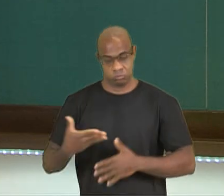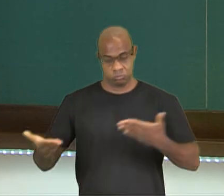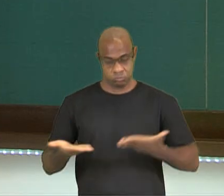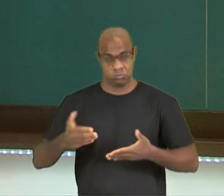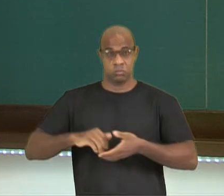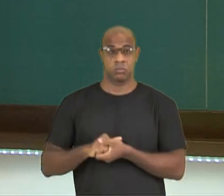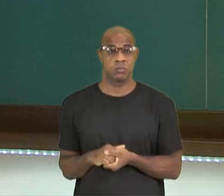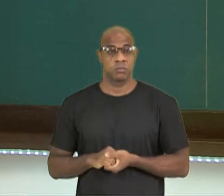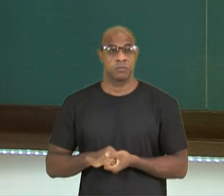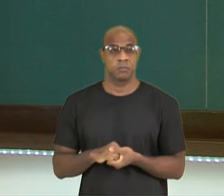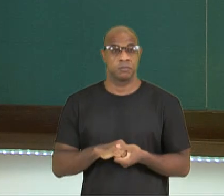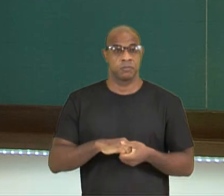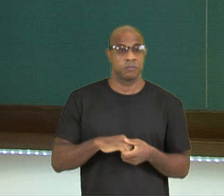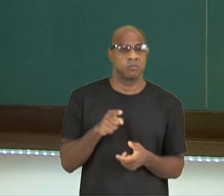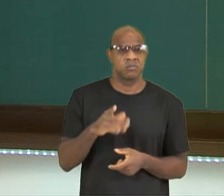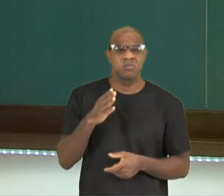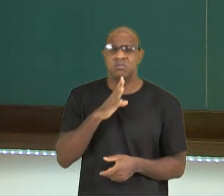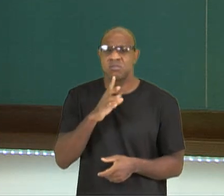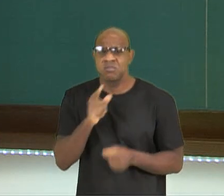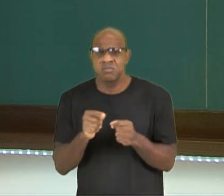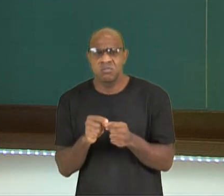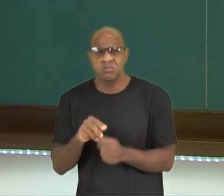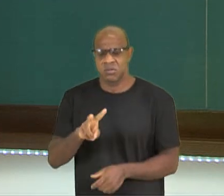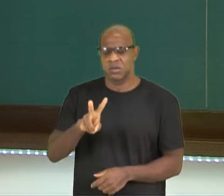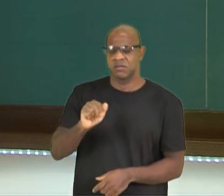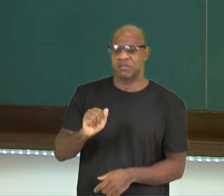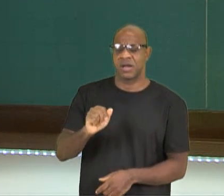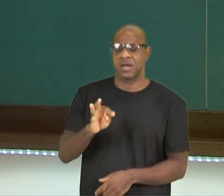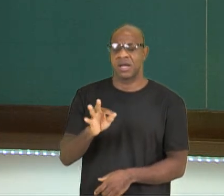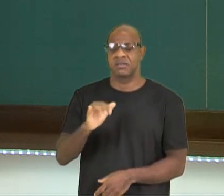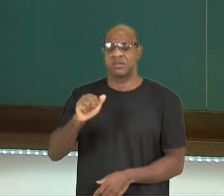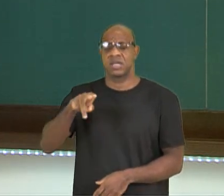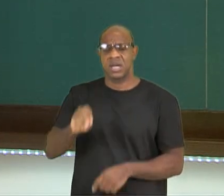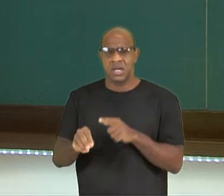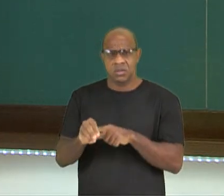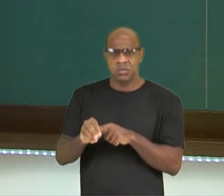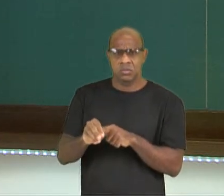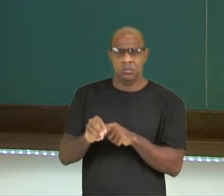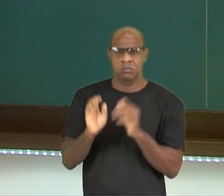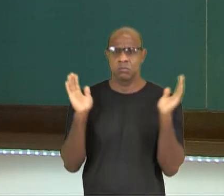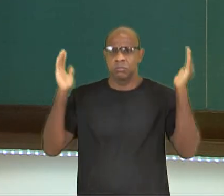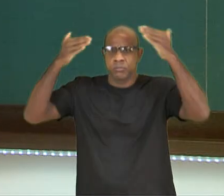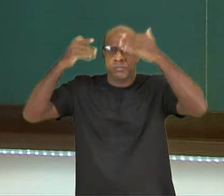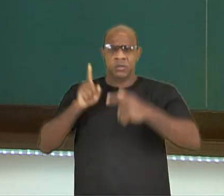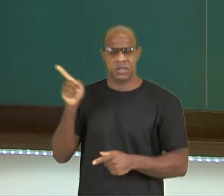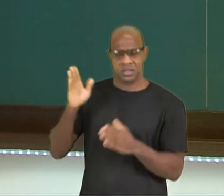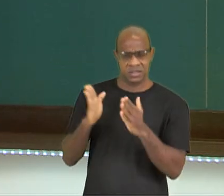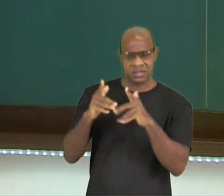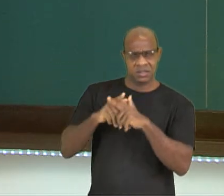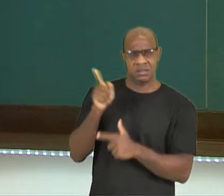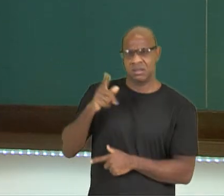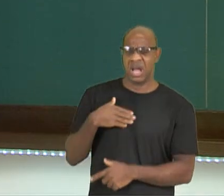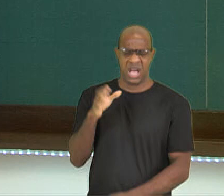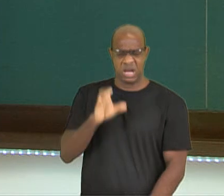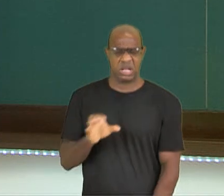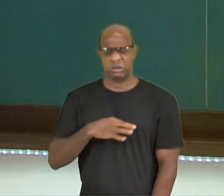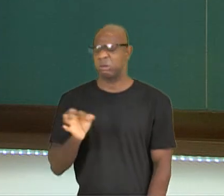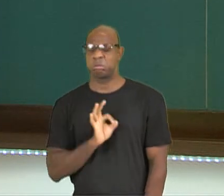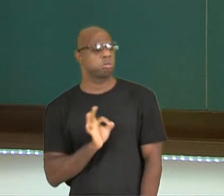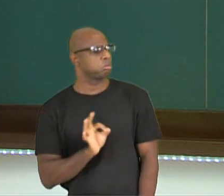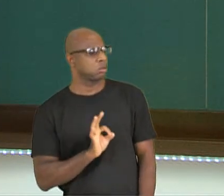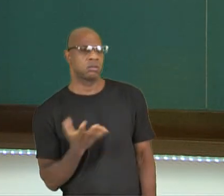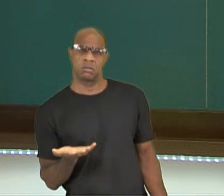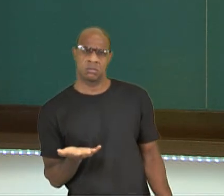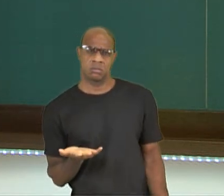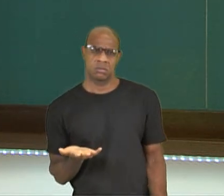tá? Você já ouviu falar em Vaticano? Você sabe o que é o Vaticano? Ah, mas eu não sou católico, professor. Sim,